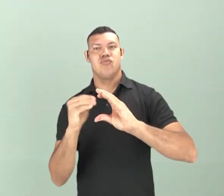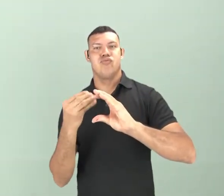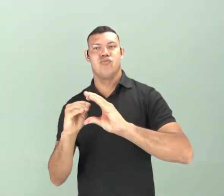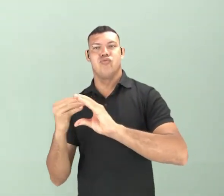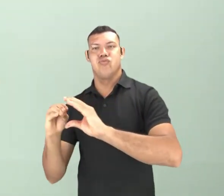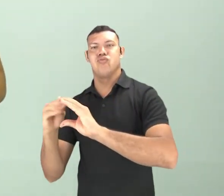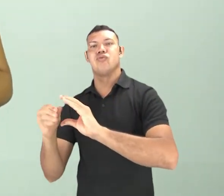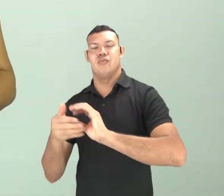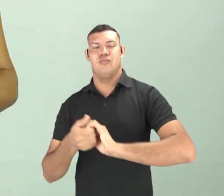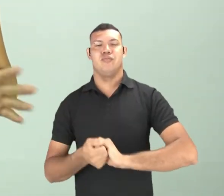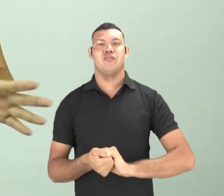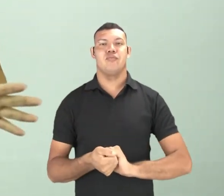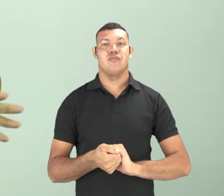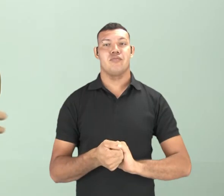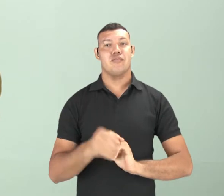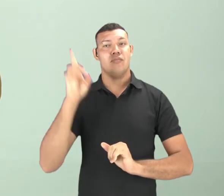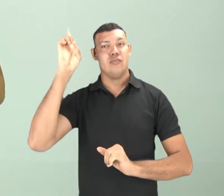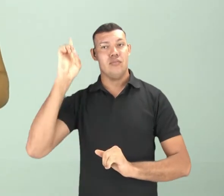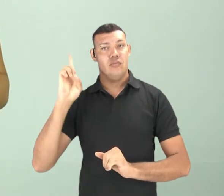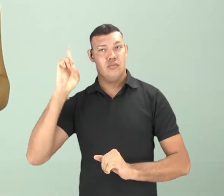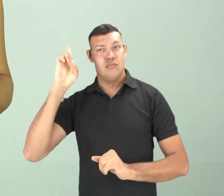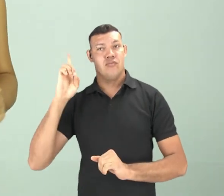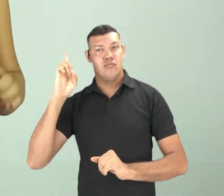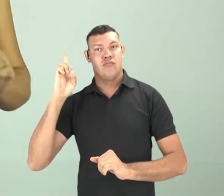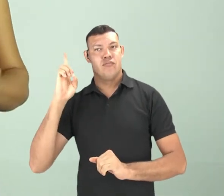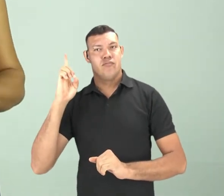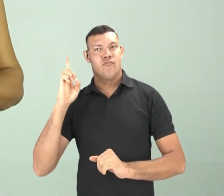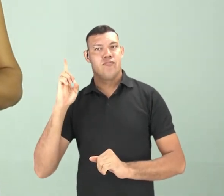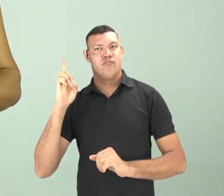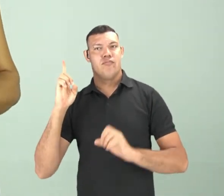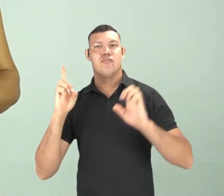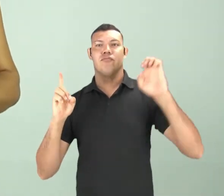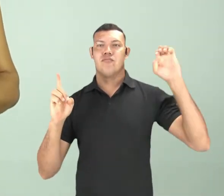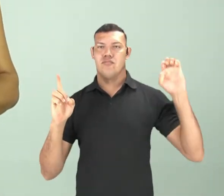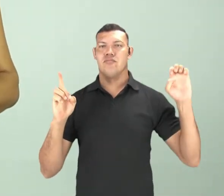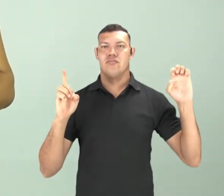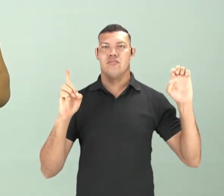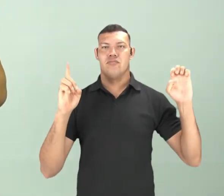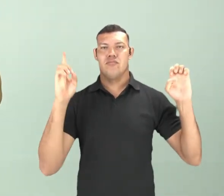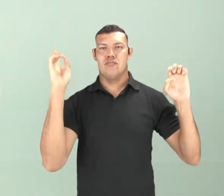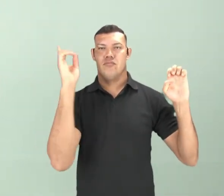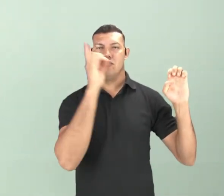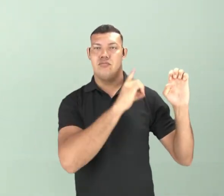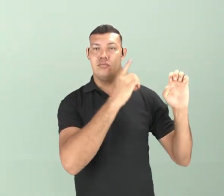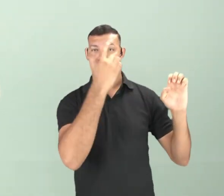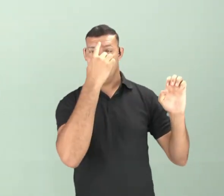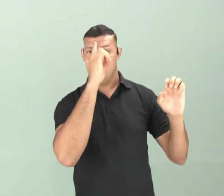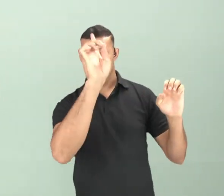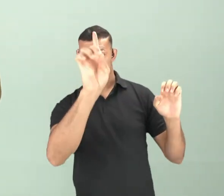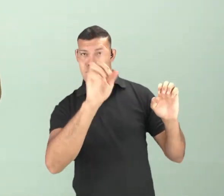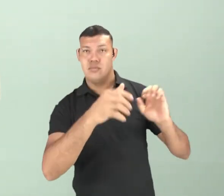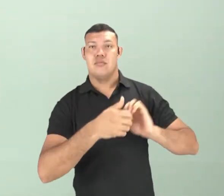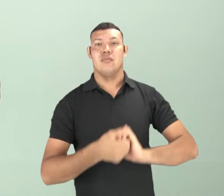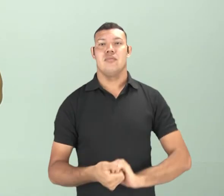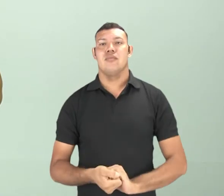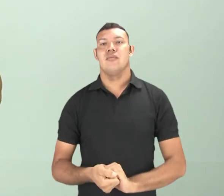também. O lado direito, ele controla o lado esquerdo, é o lado criativo. O